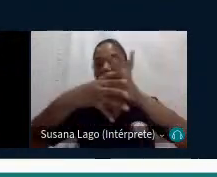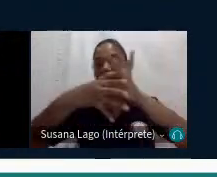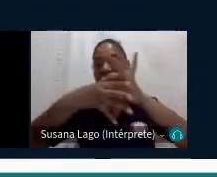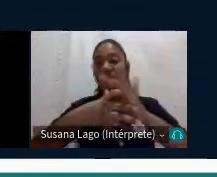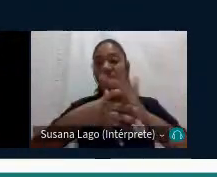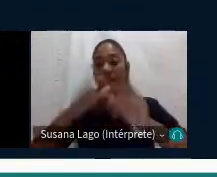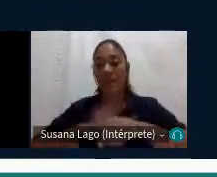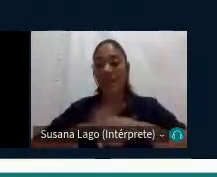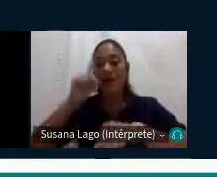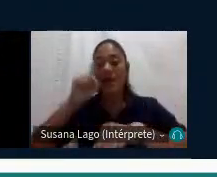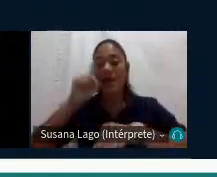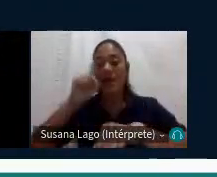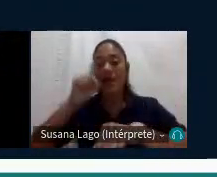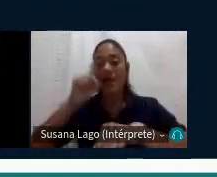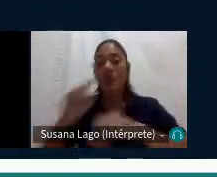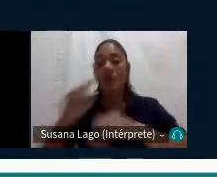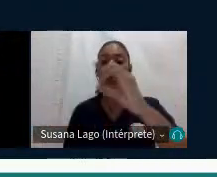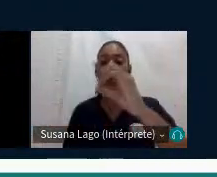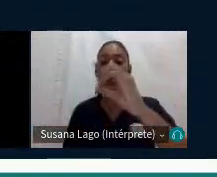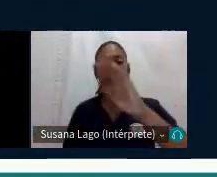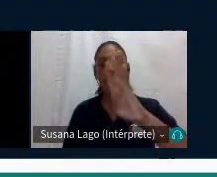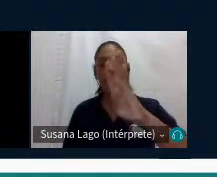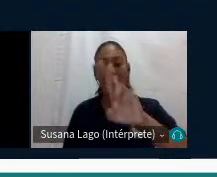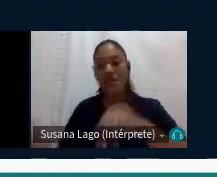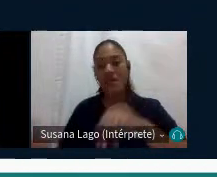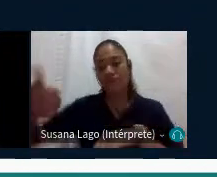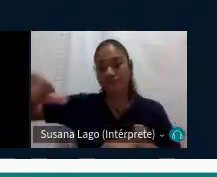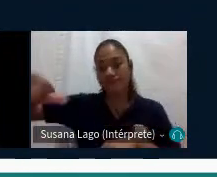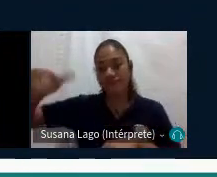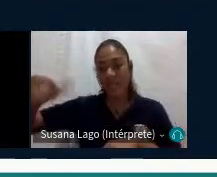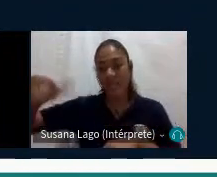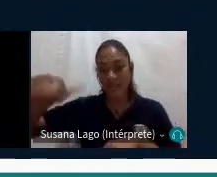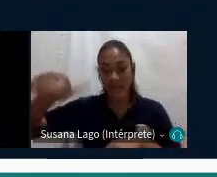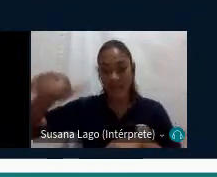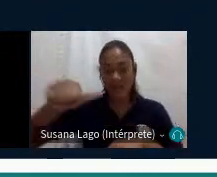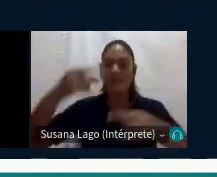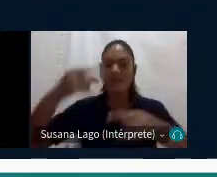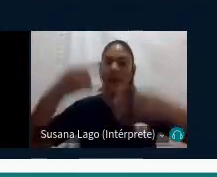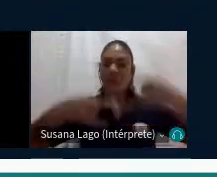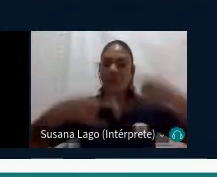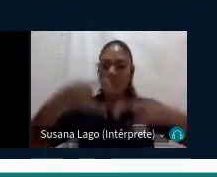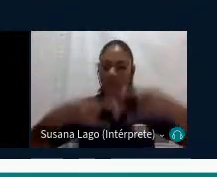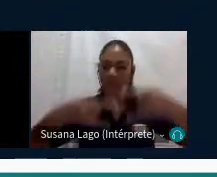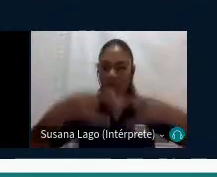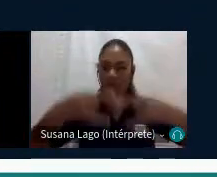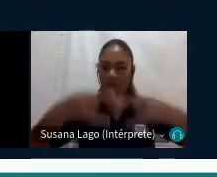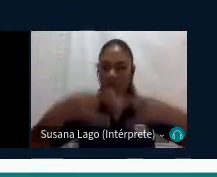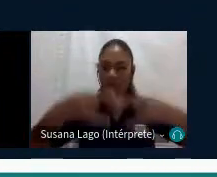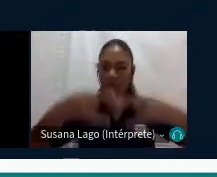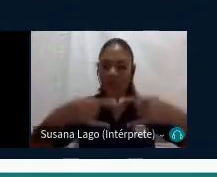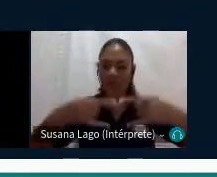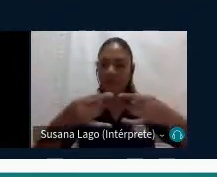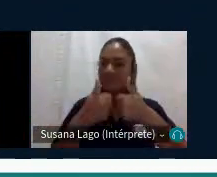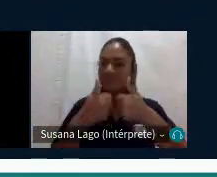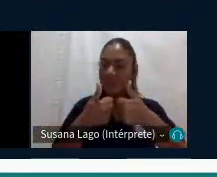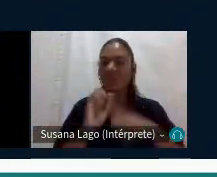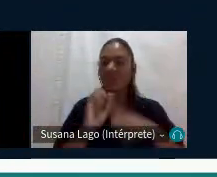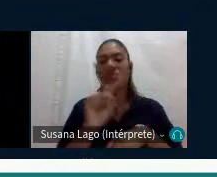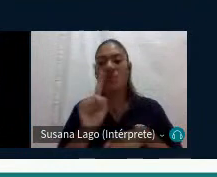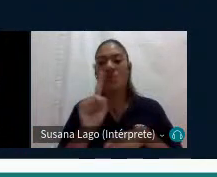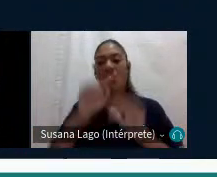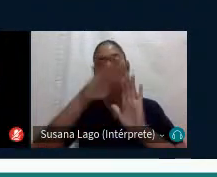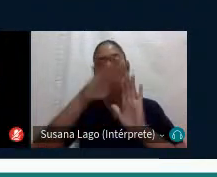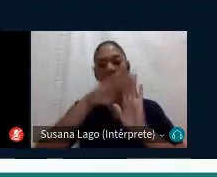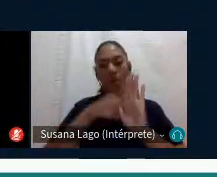analisar se o seu robô é um exemplo de um robô robusto, se sua programação era um exemplo de uma